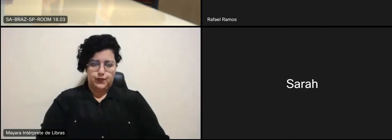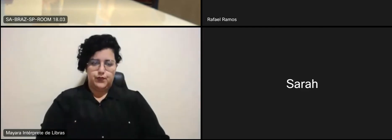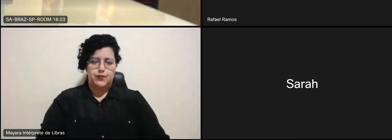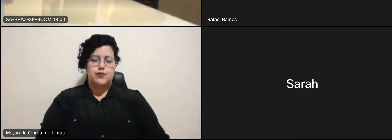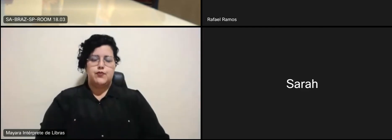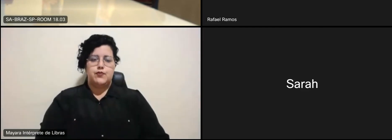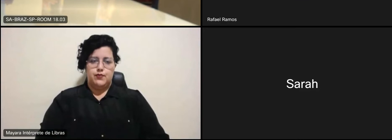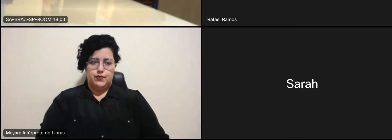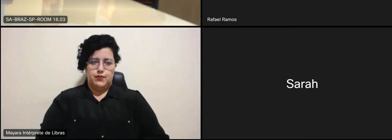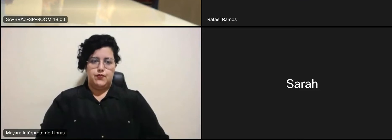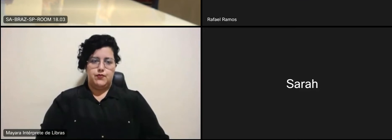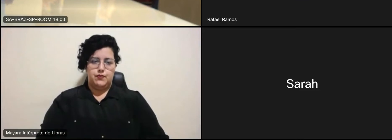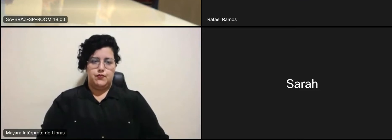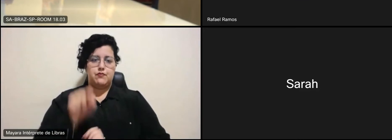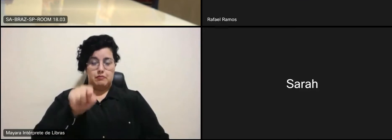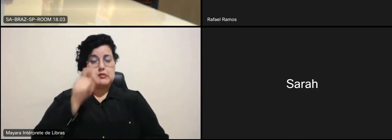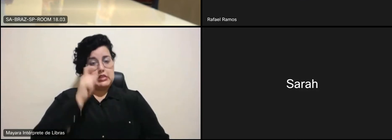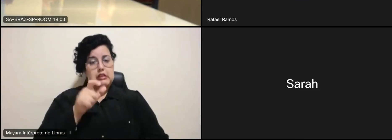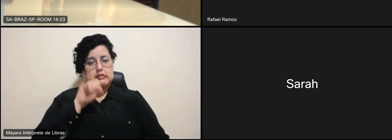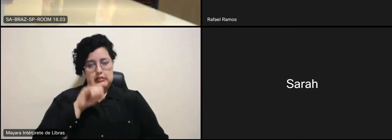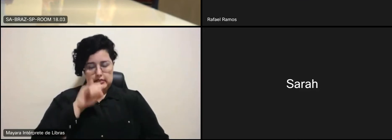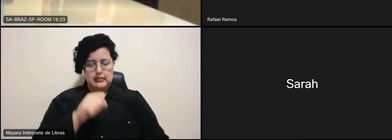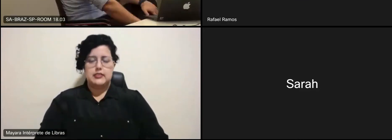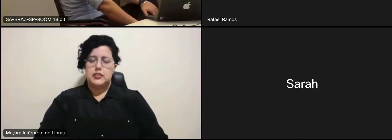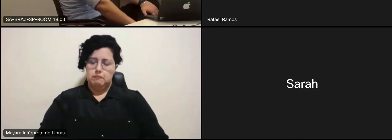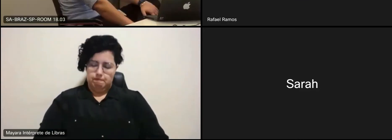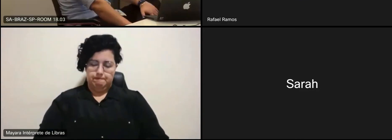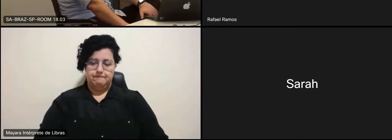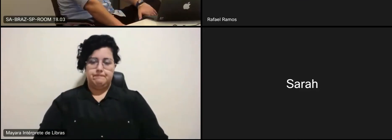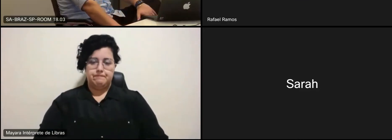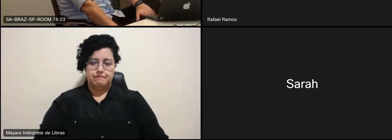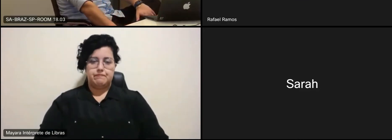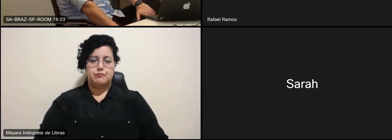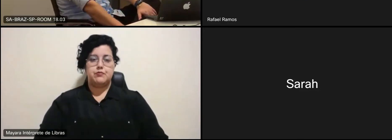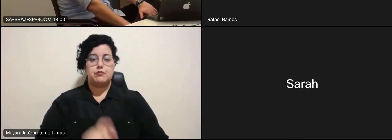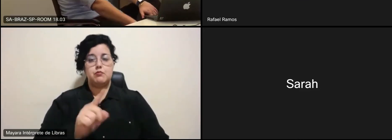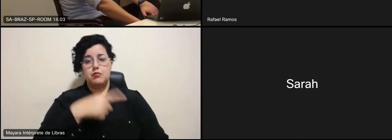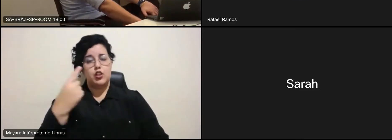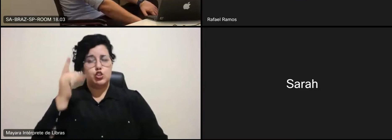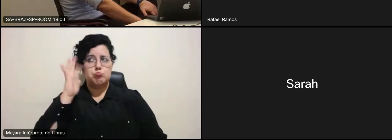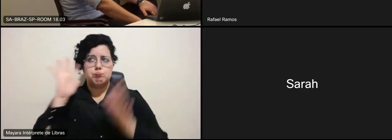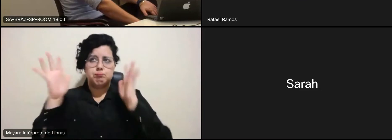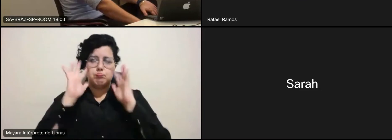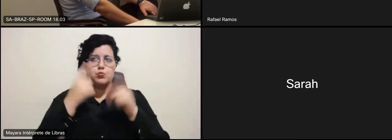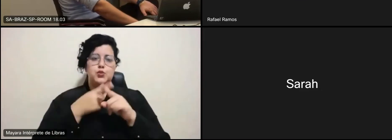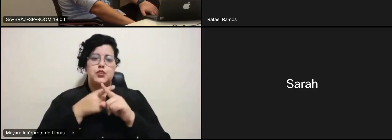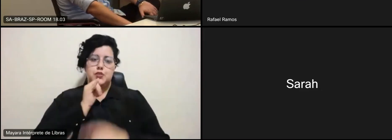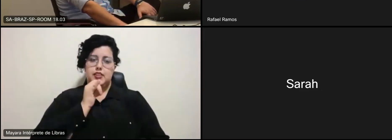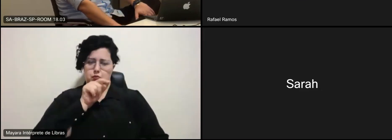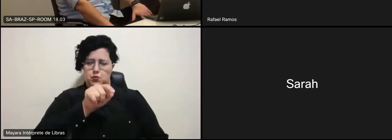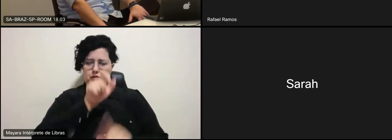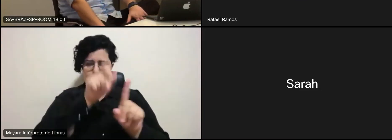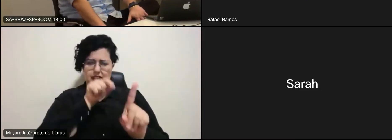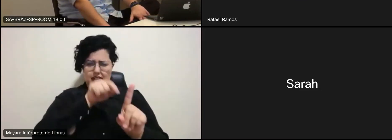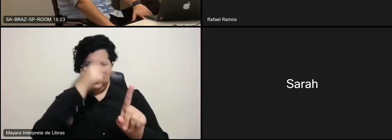Eu acho interessante essa fala, porque assim, quando a gente pensa em por que que aquela pessoa da comunidade não